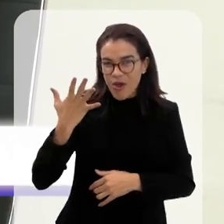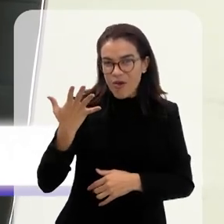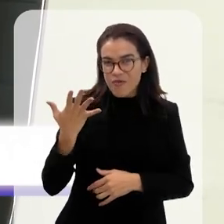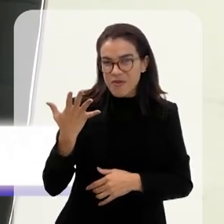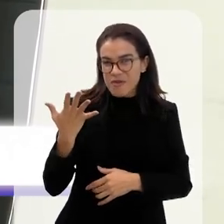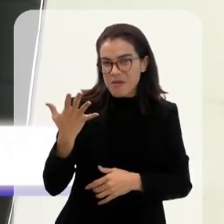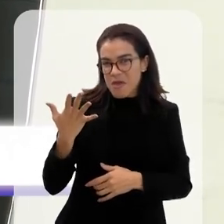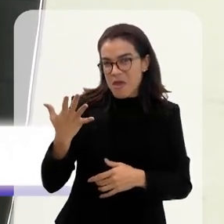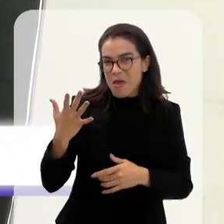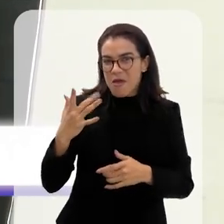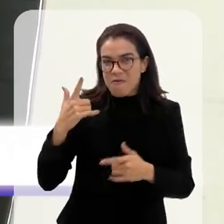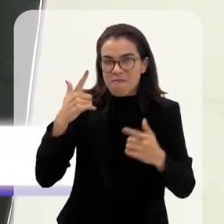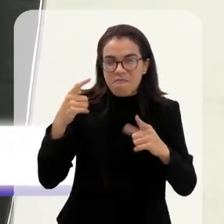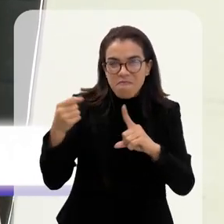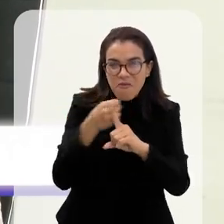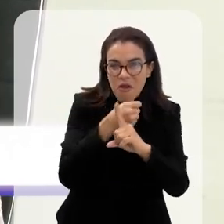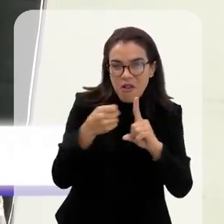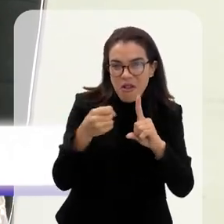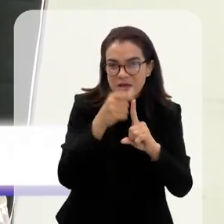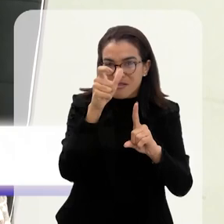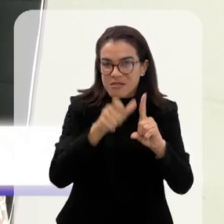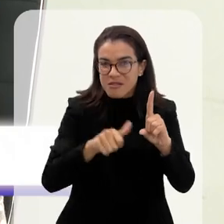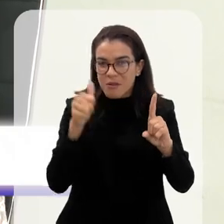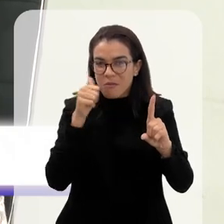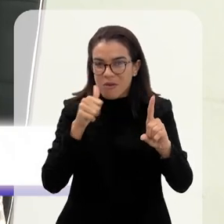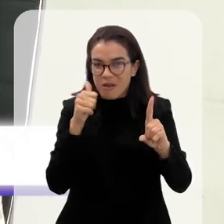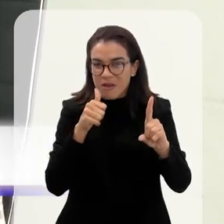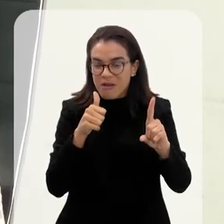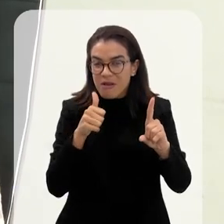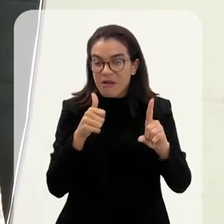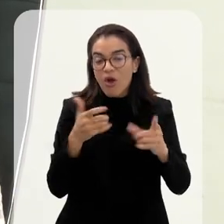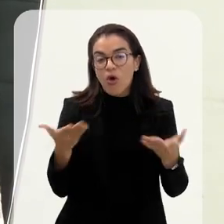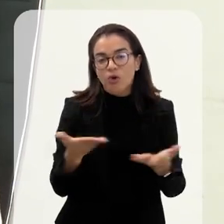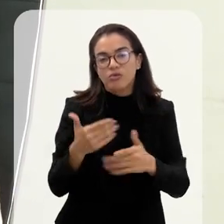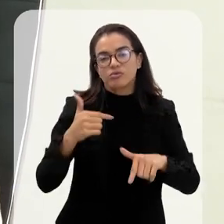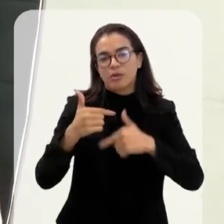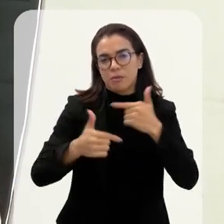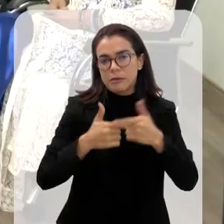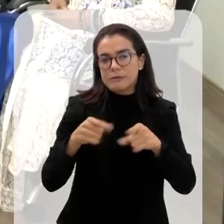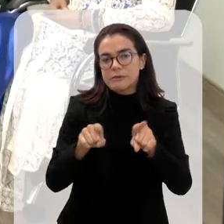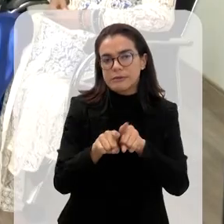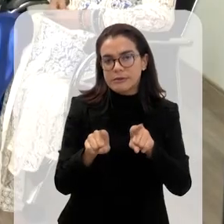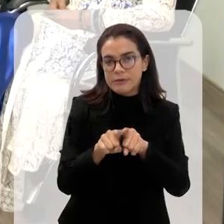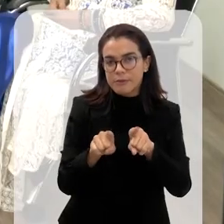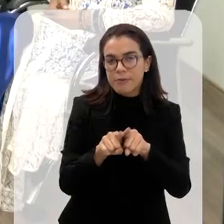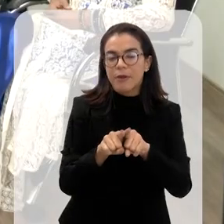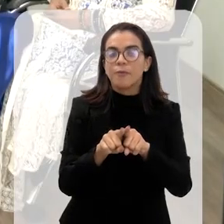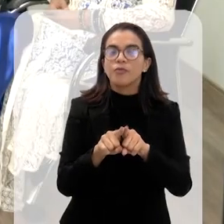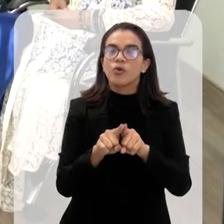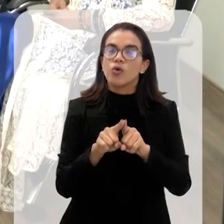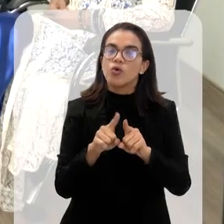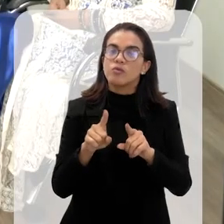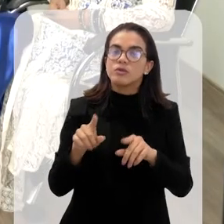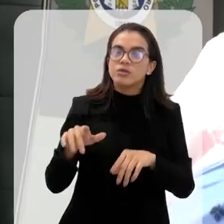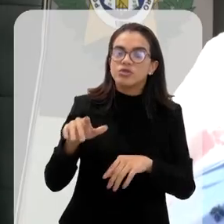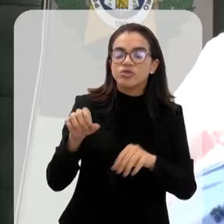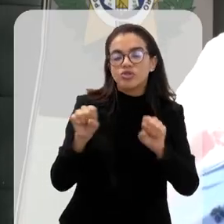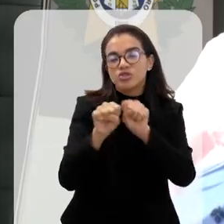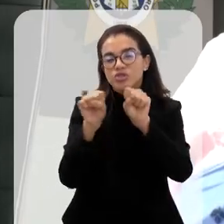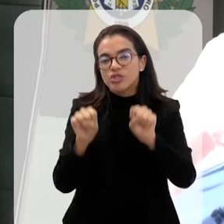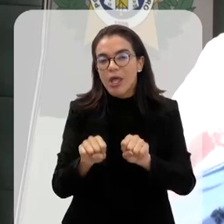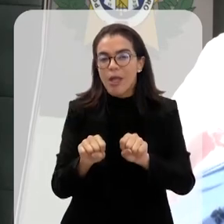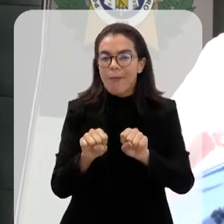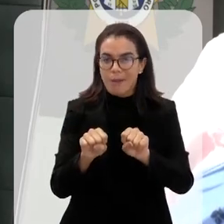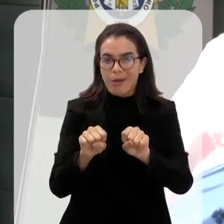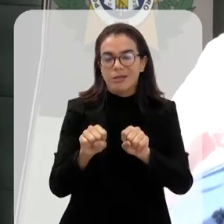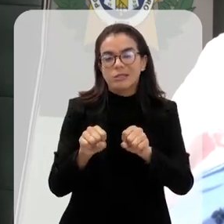do movimento de violência contra as mulheres? Nós, hoje, trabalhamos também com o Regime Especial de